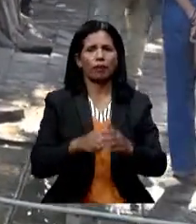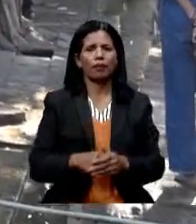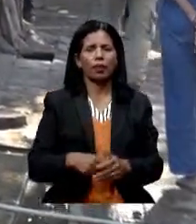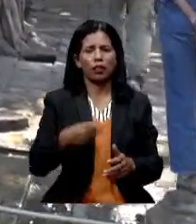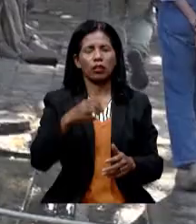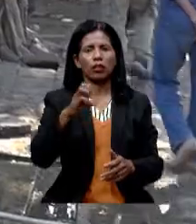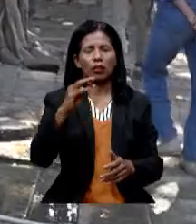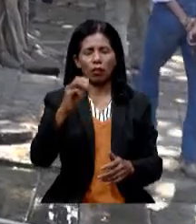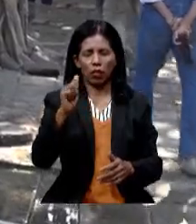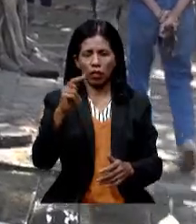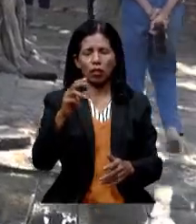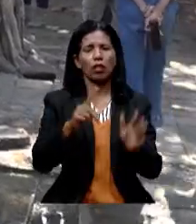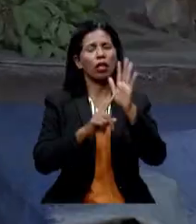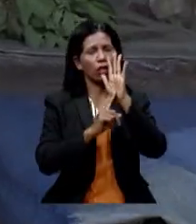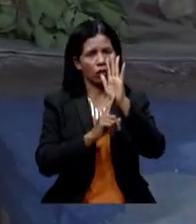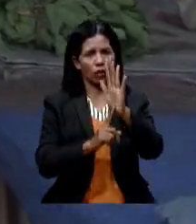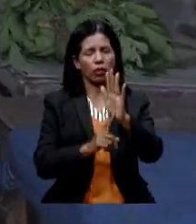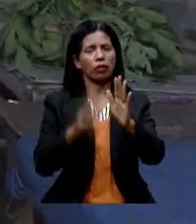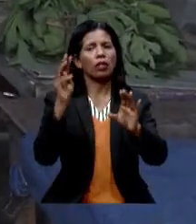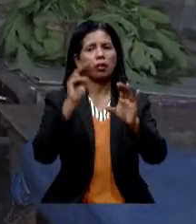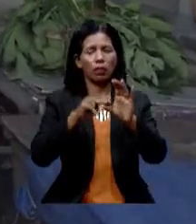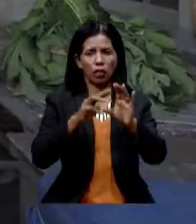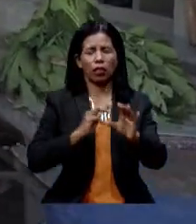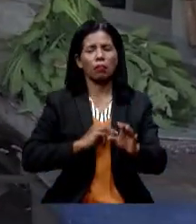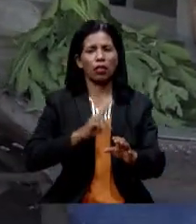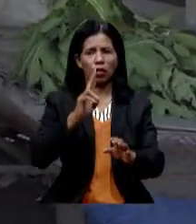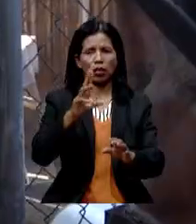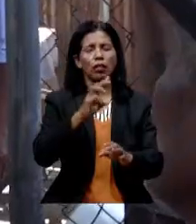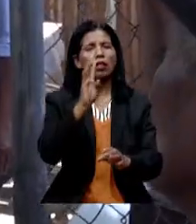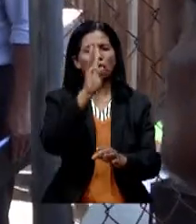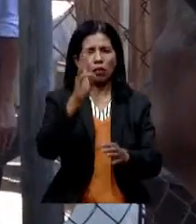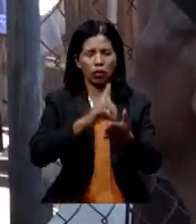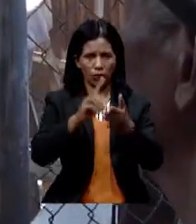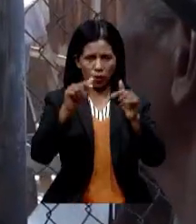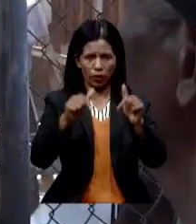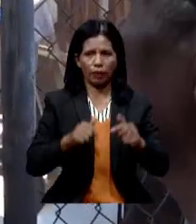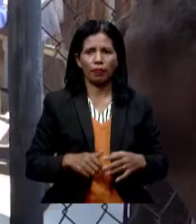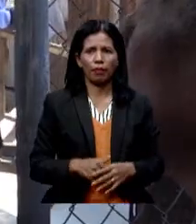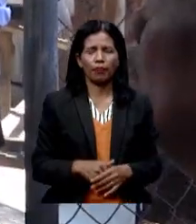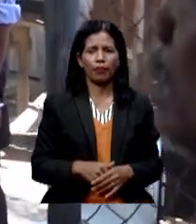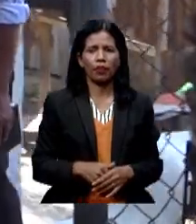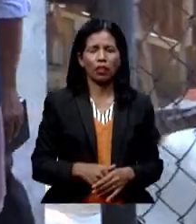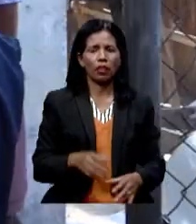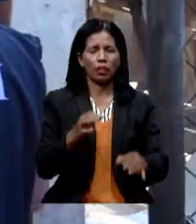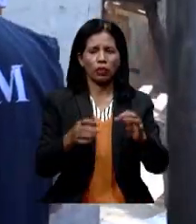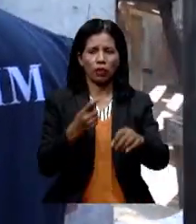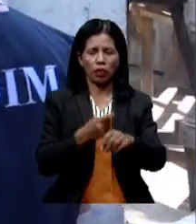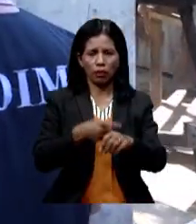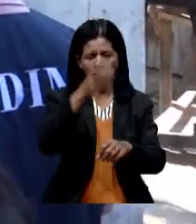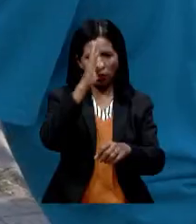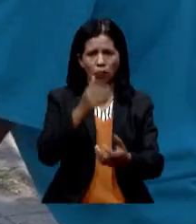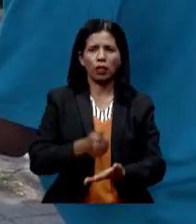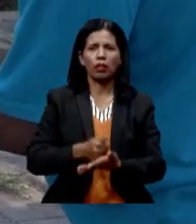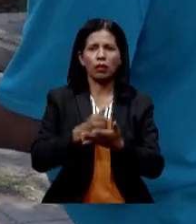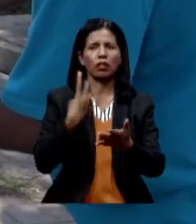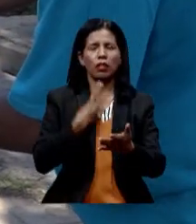Dias Brites hato lehirak né, e a mercado malewana e a quarta semana né. Se ia tempo marom aktulung ia tempo